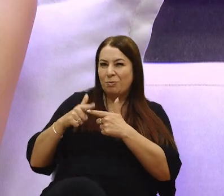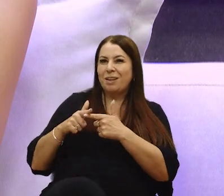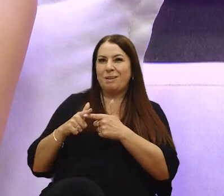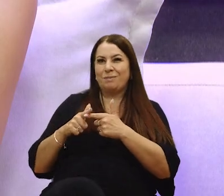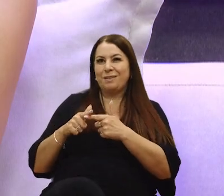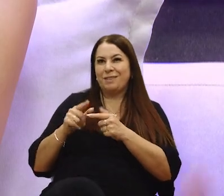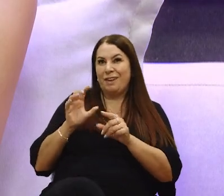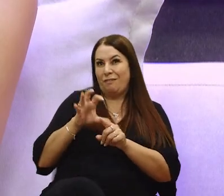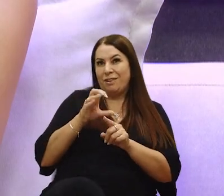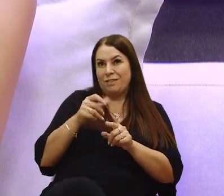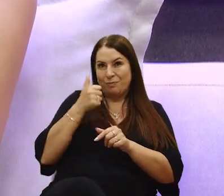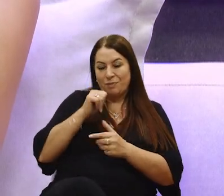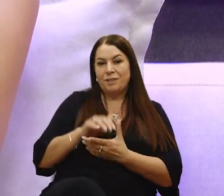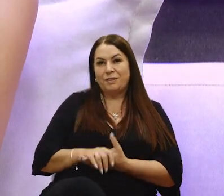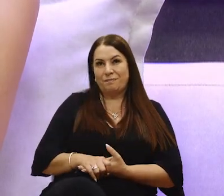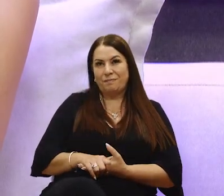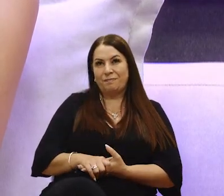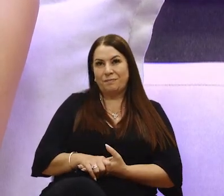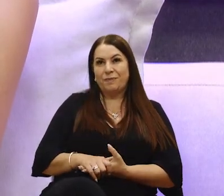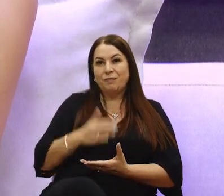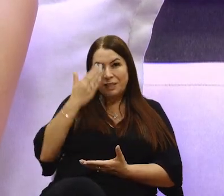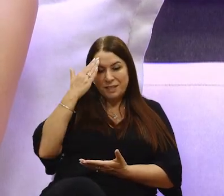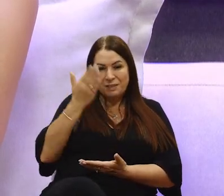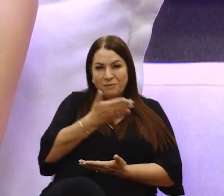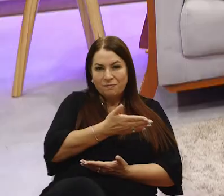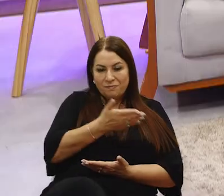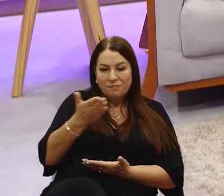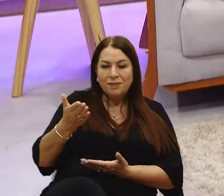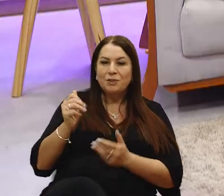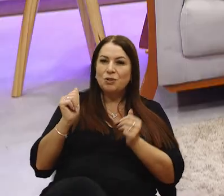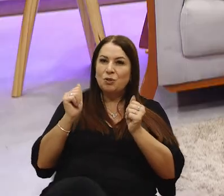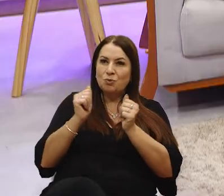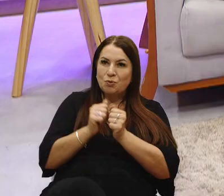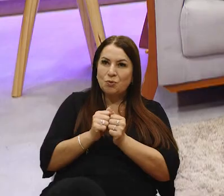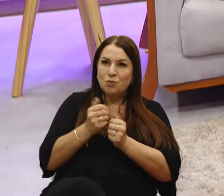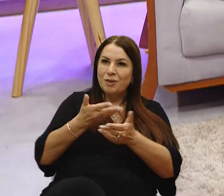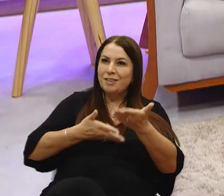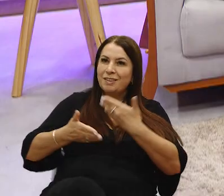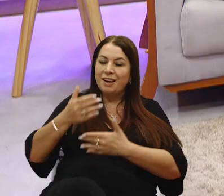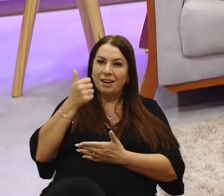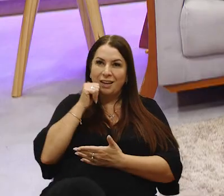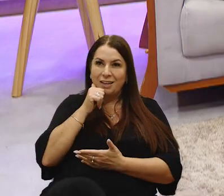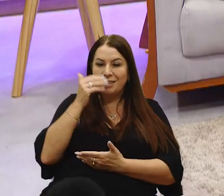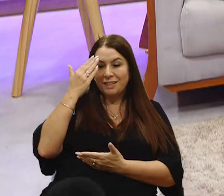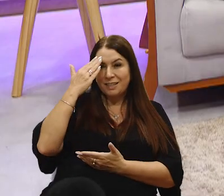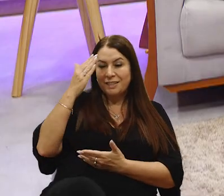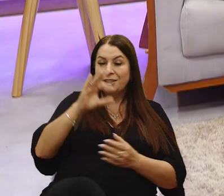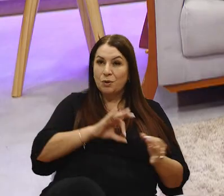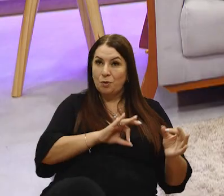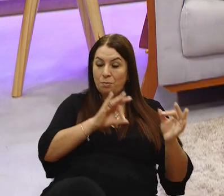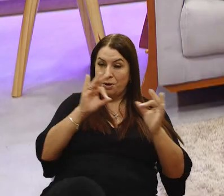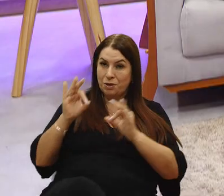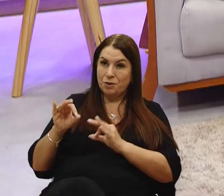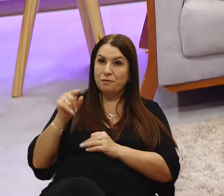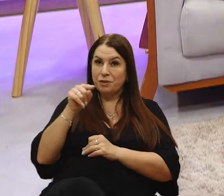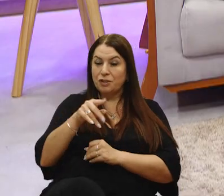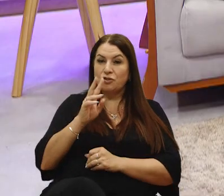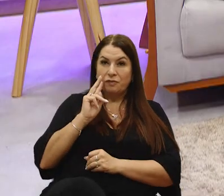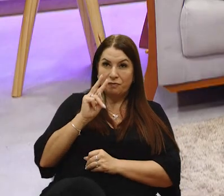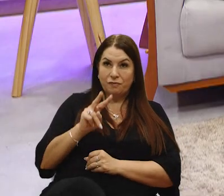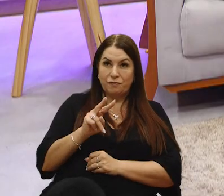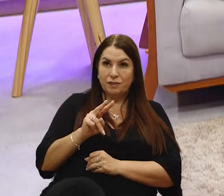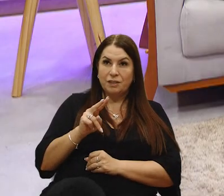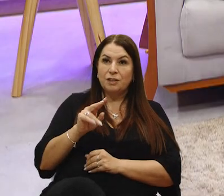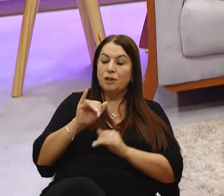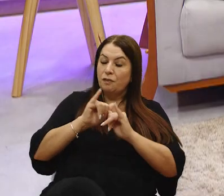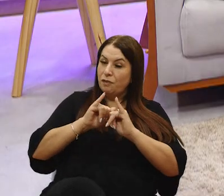esse problema que afeta tantas mulheres, né? Bom, quero agradecer muito vocês por estarem conosco aqui no Entre Elas, agradecer quem nos